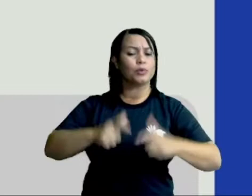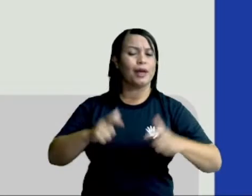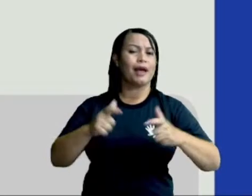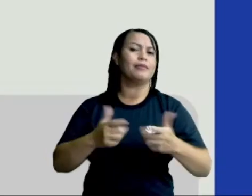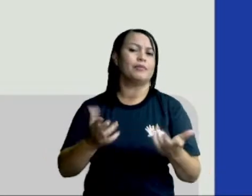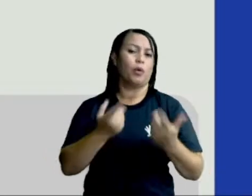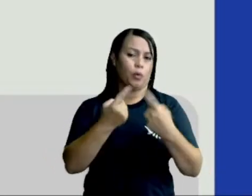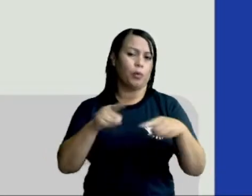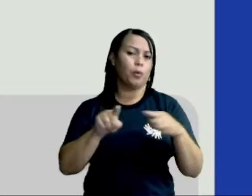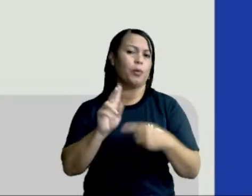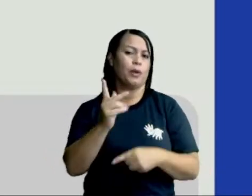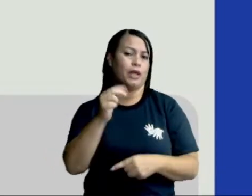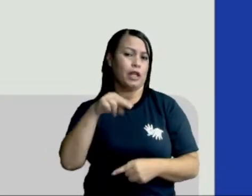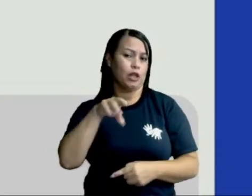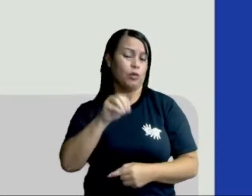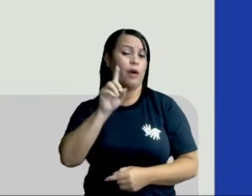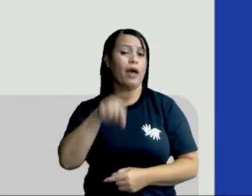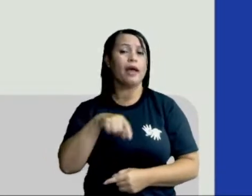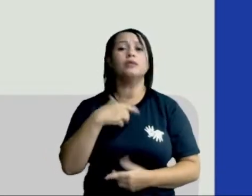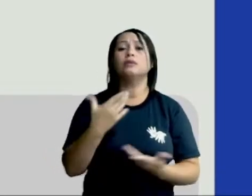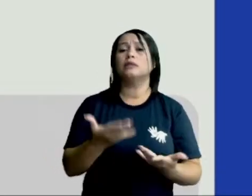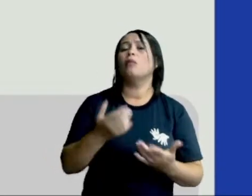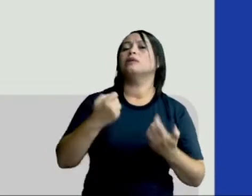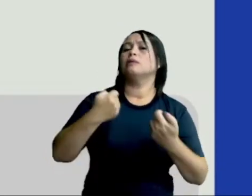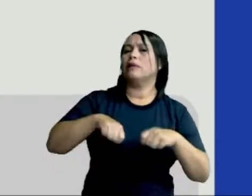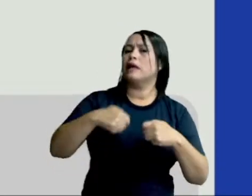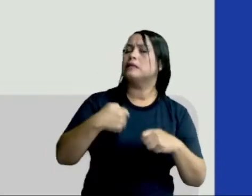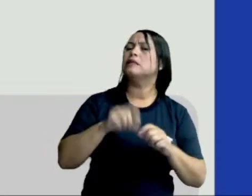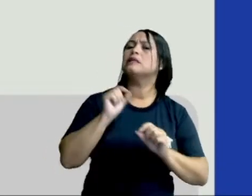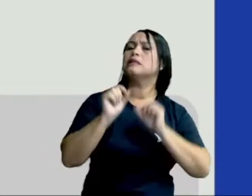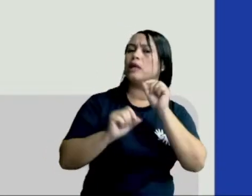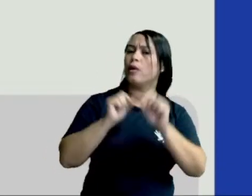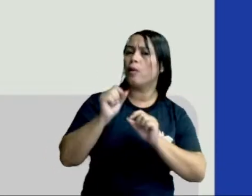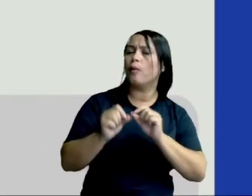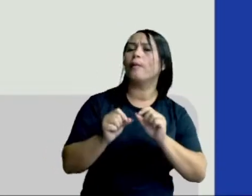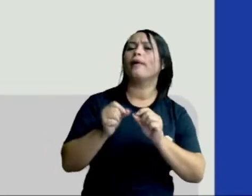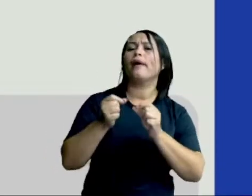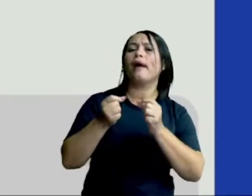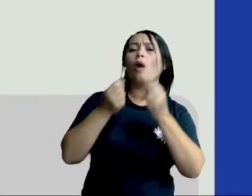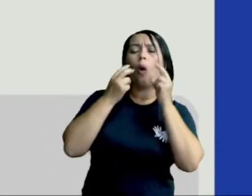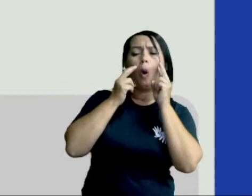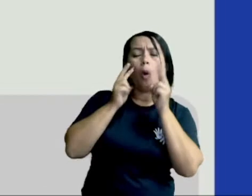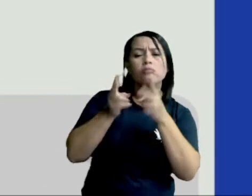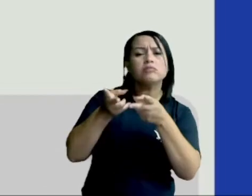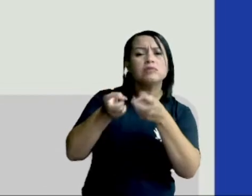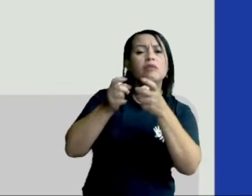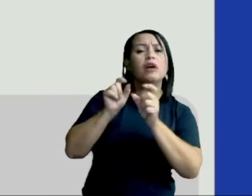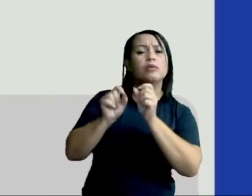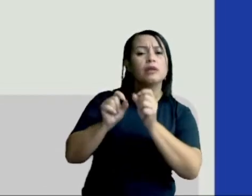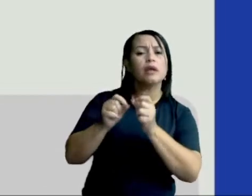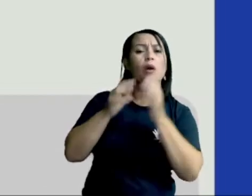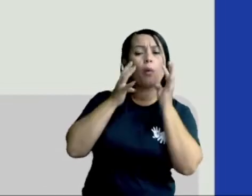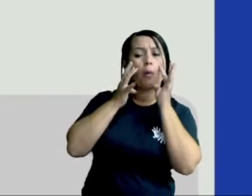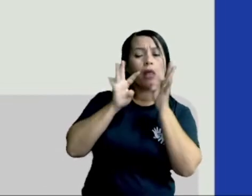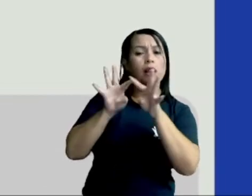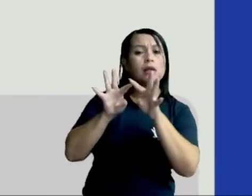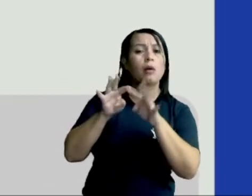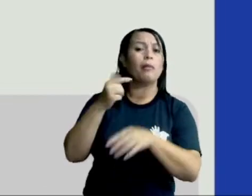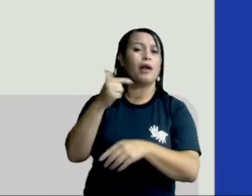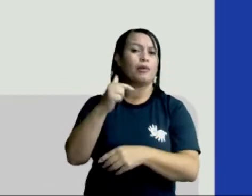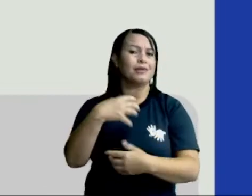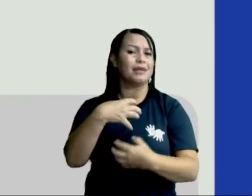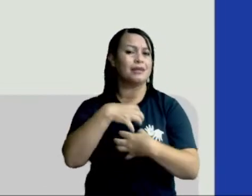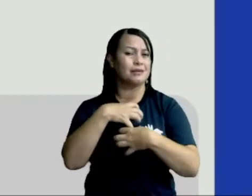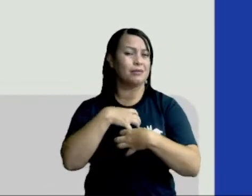O hino é isso, mas que tem que ser ponderado, tem que ser observado com atenção para não despertar sentimentos,